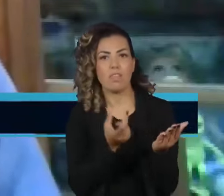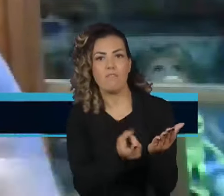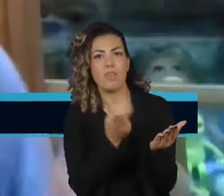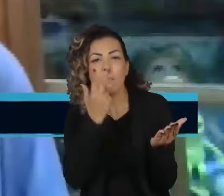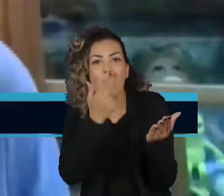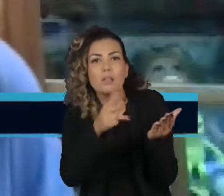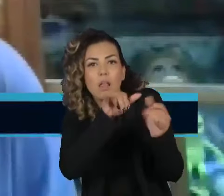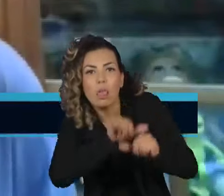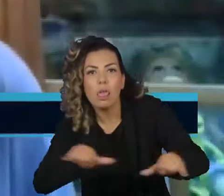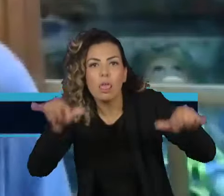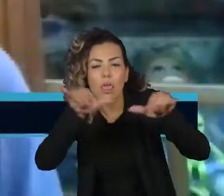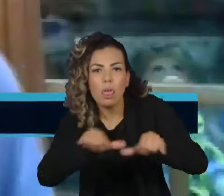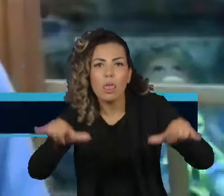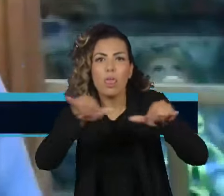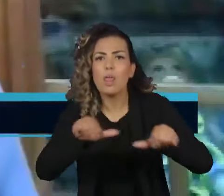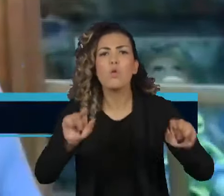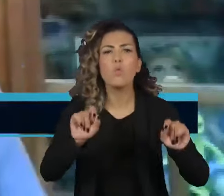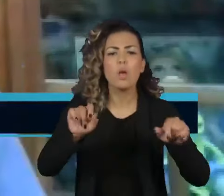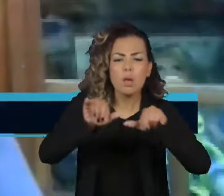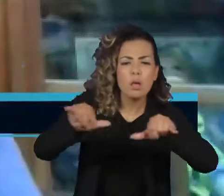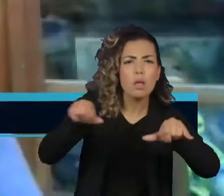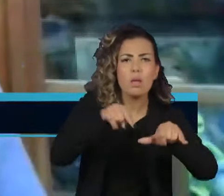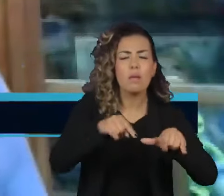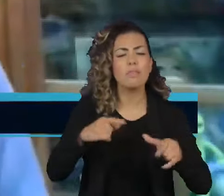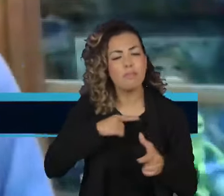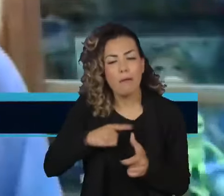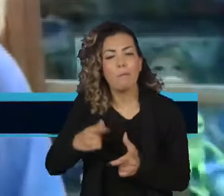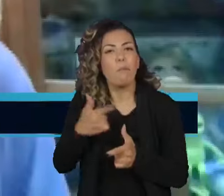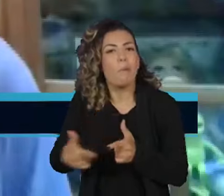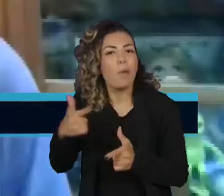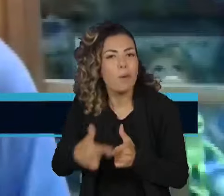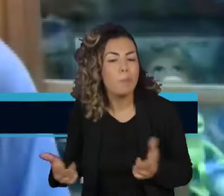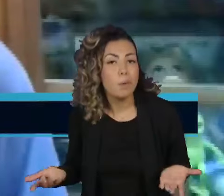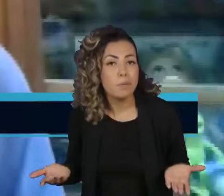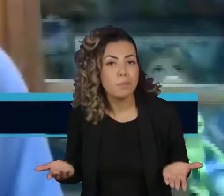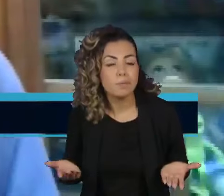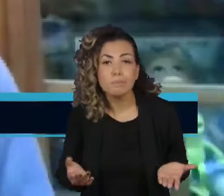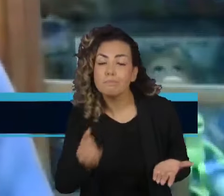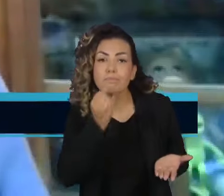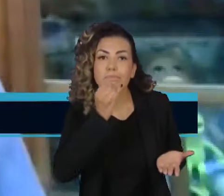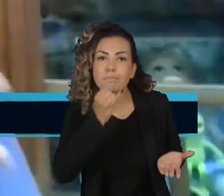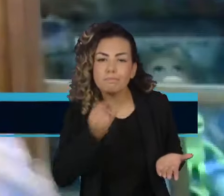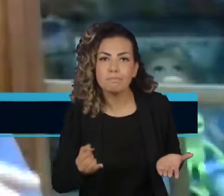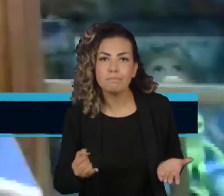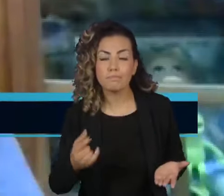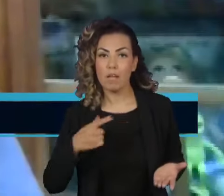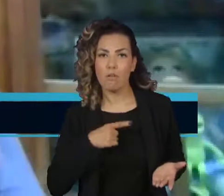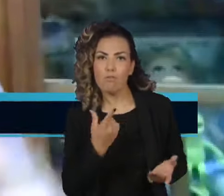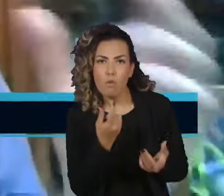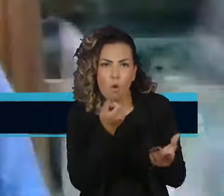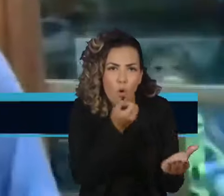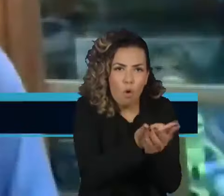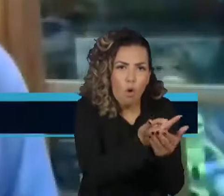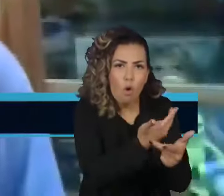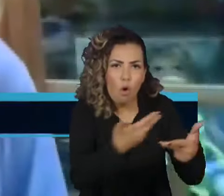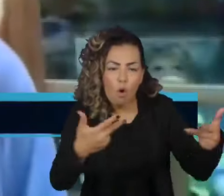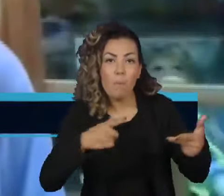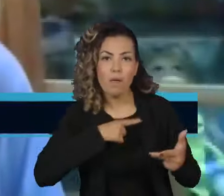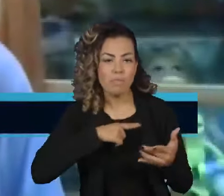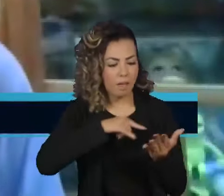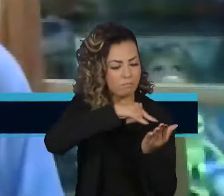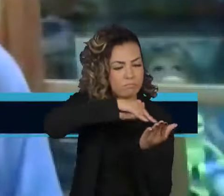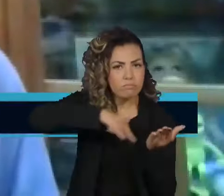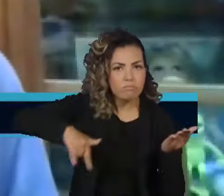estamos com uma série de problemas por exemplo você tem um terror fiscal como se o Brasil estivesse implodindo